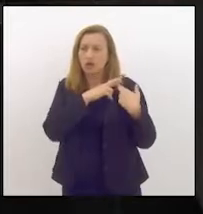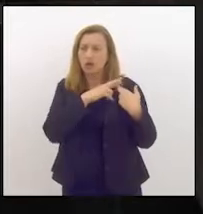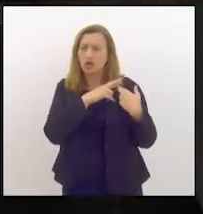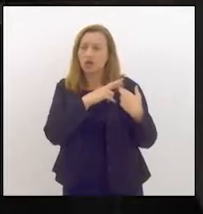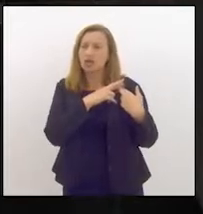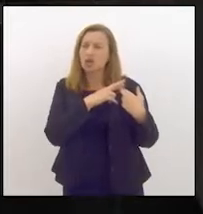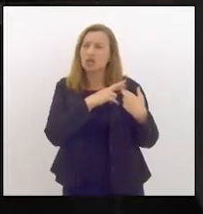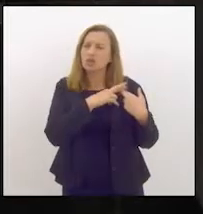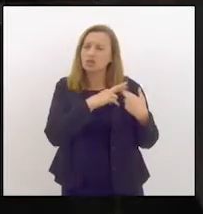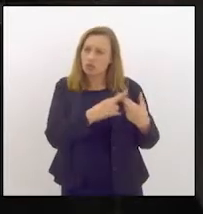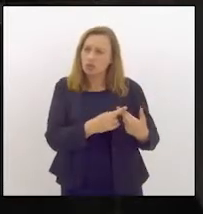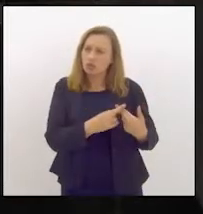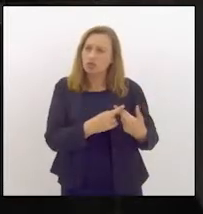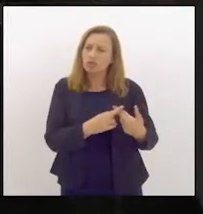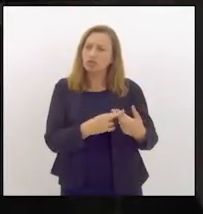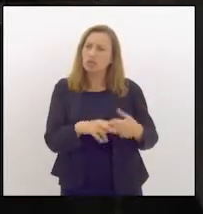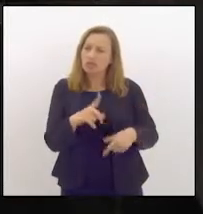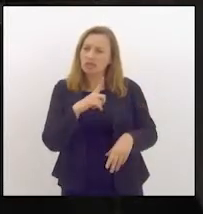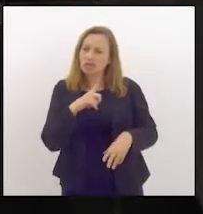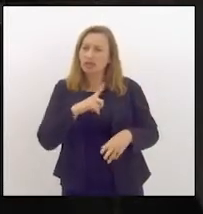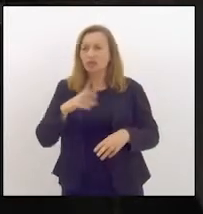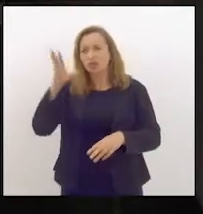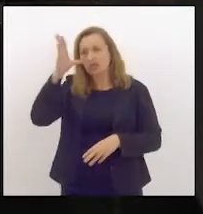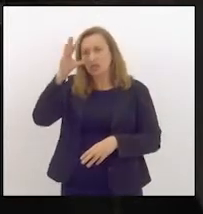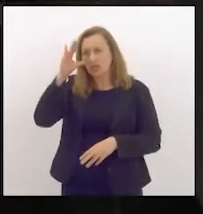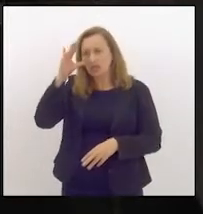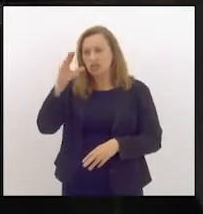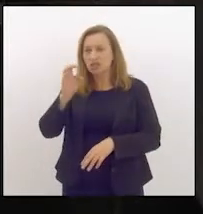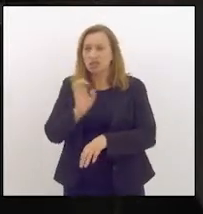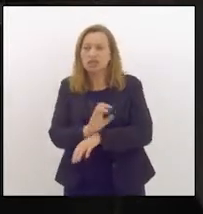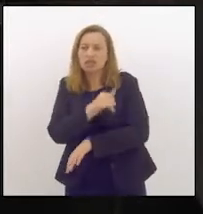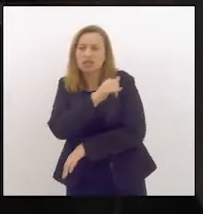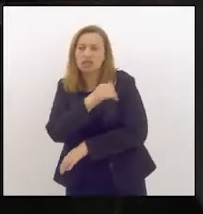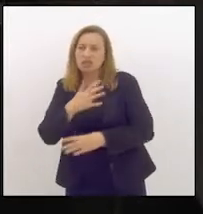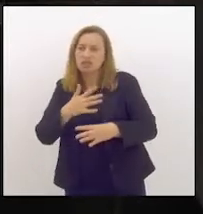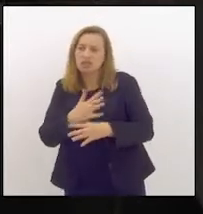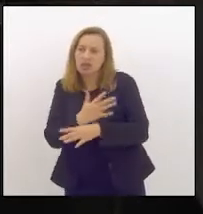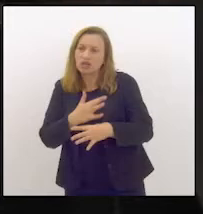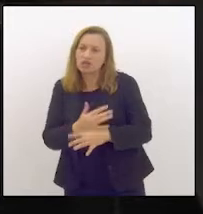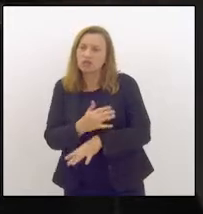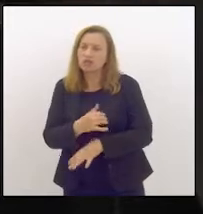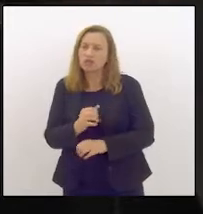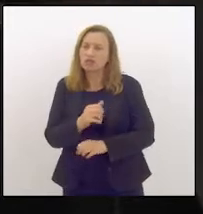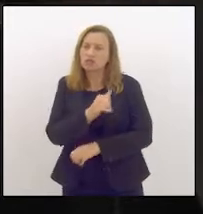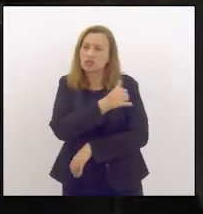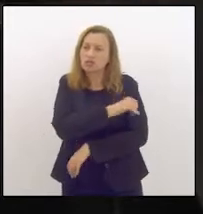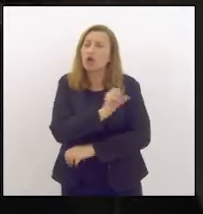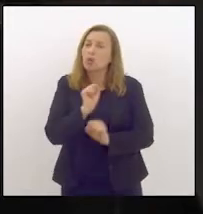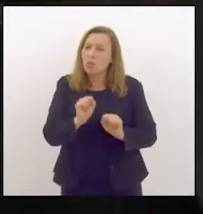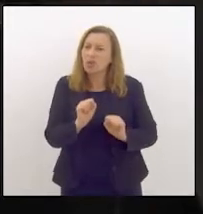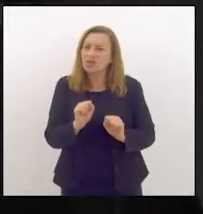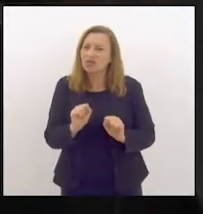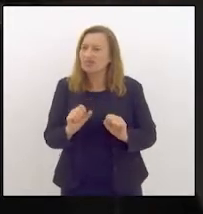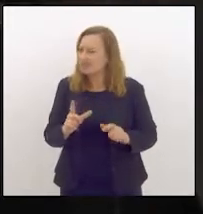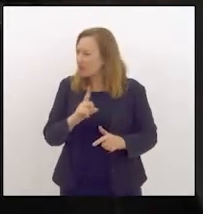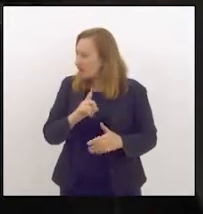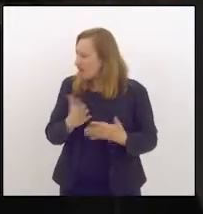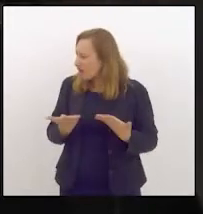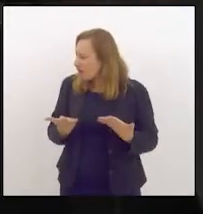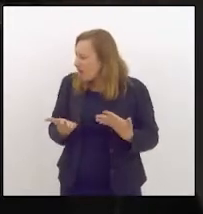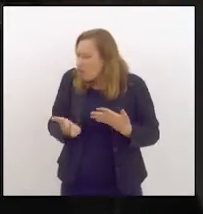lutar pelos interesses da população da cidade do Rio de Janeiro possa ter qualquer